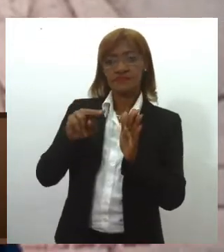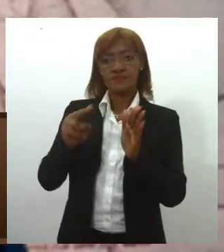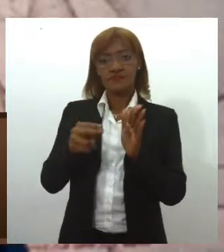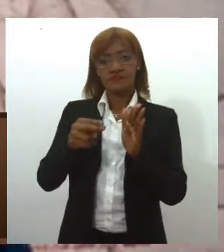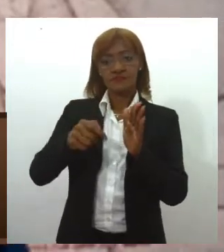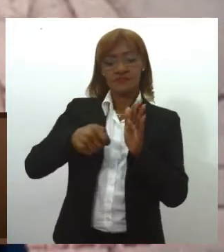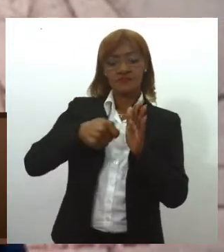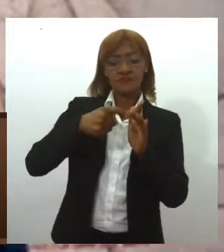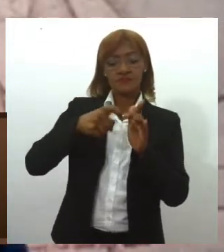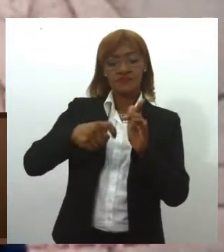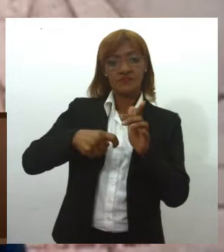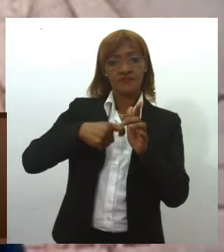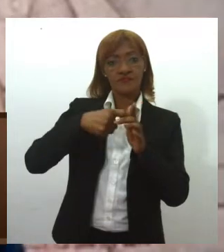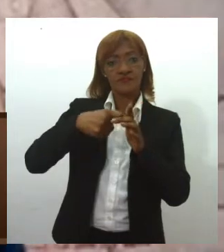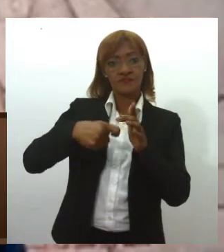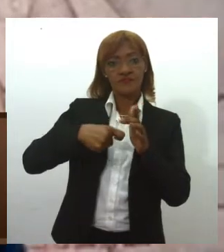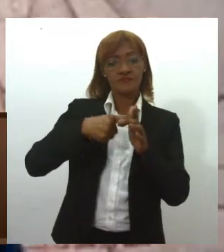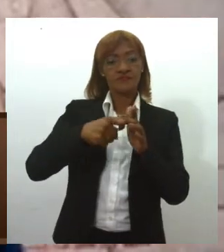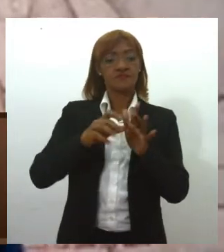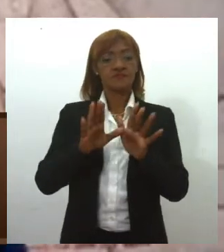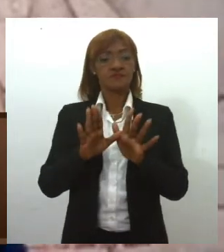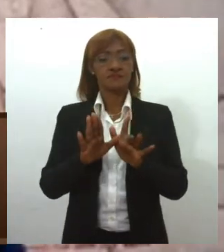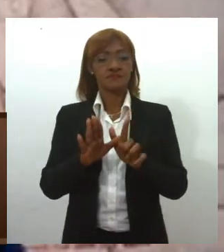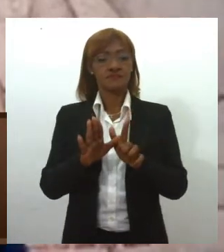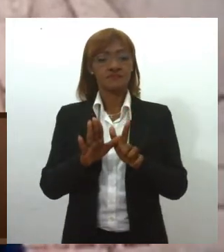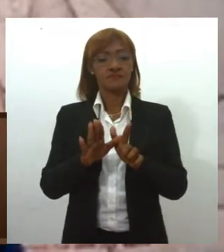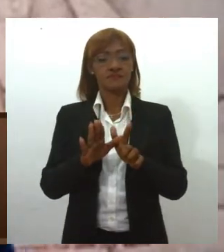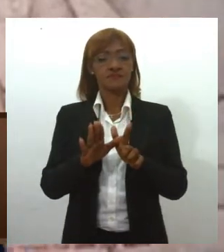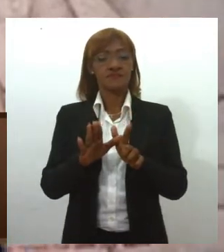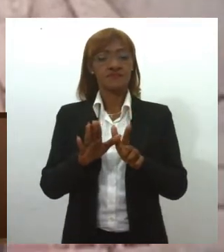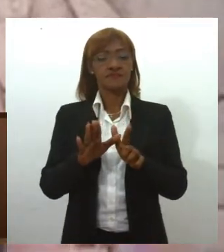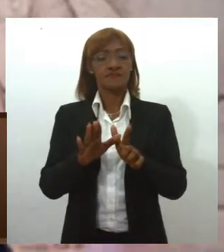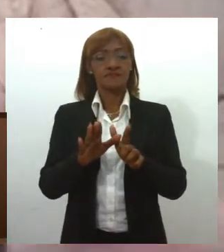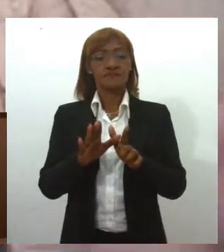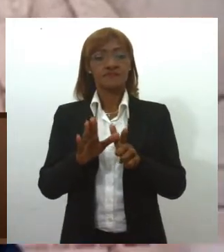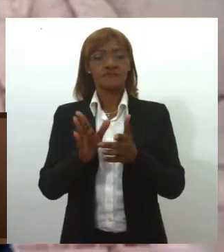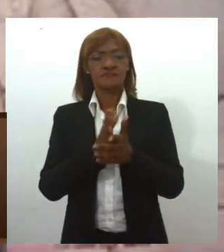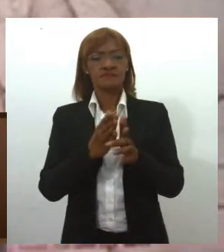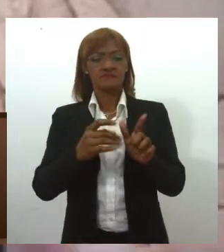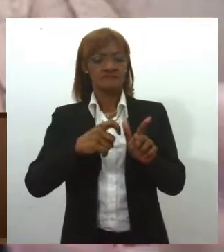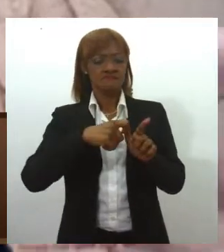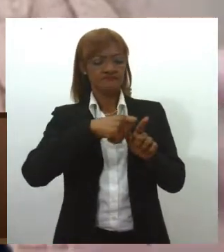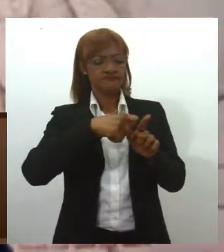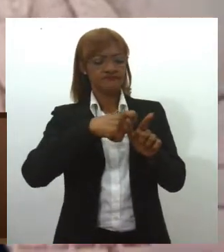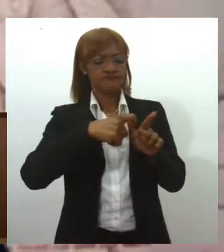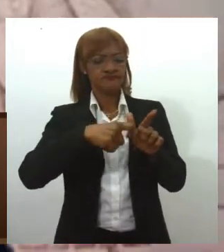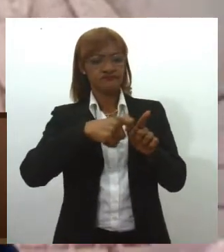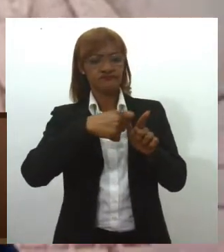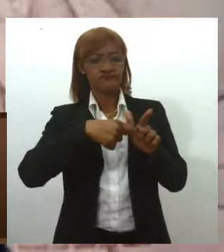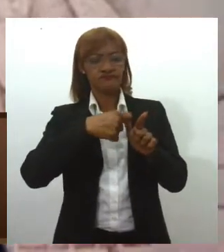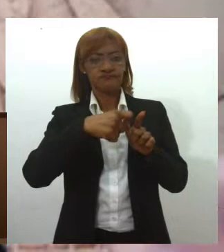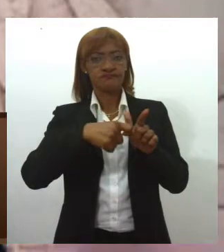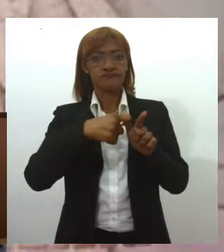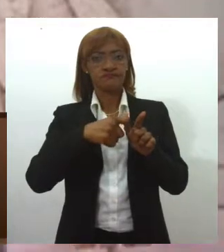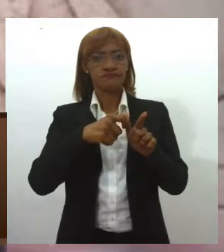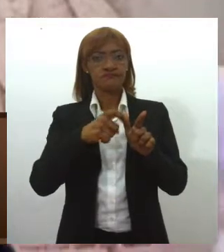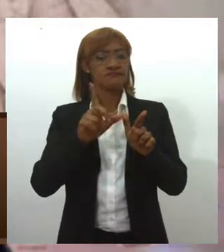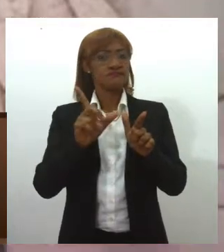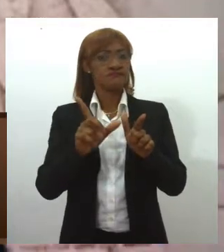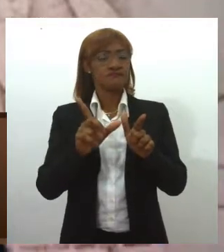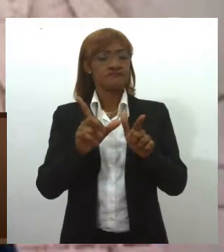radioterapia. Algumas fontes falam que a radioterapia tem um pouco menos de levar esse